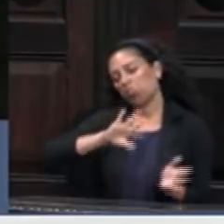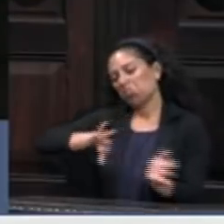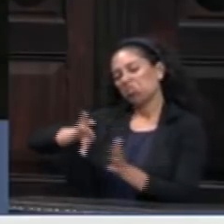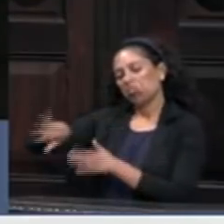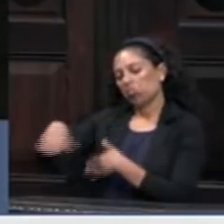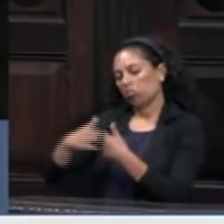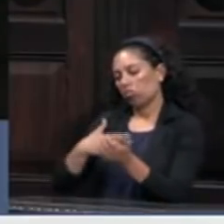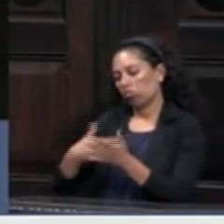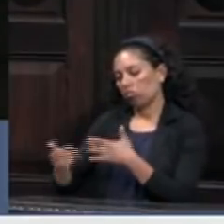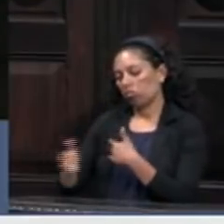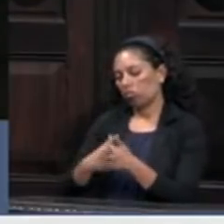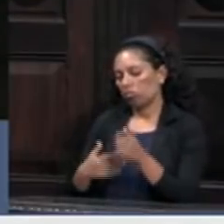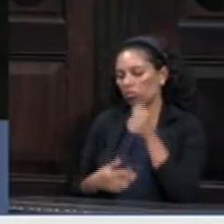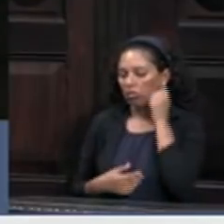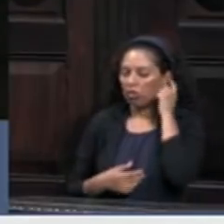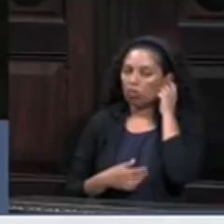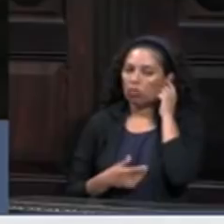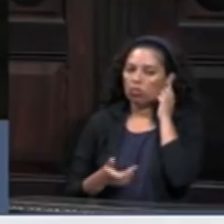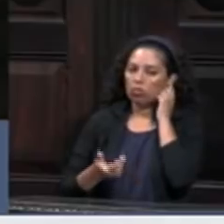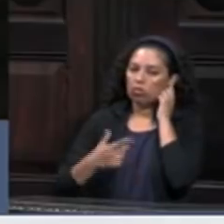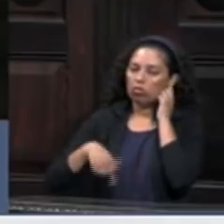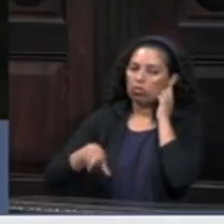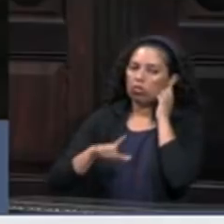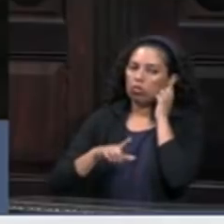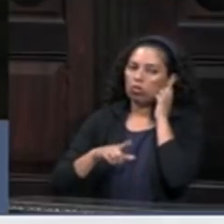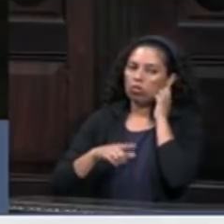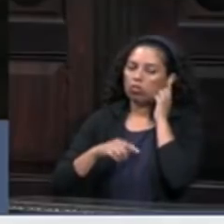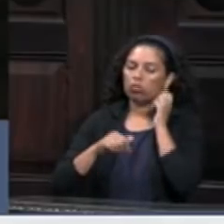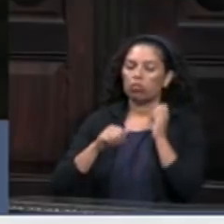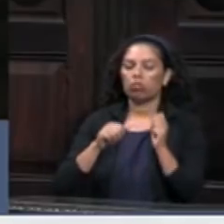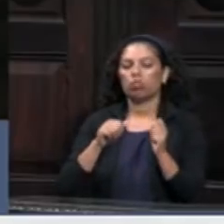senhor presidente, nós não fazemos